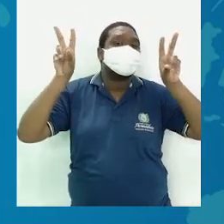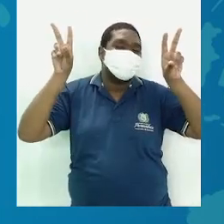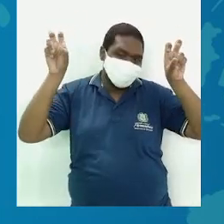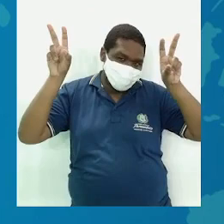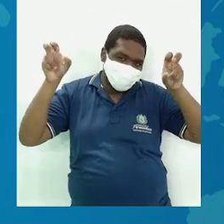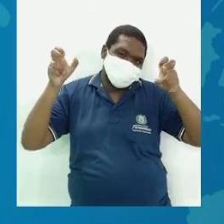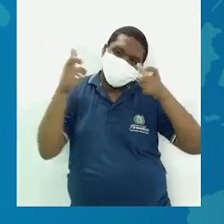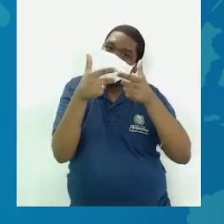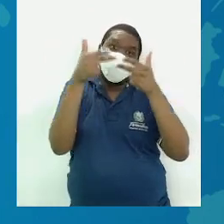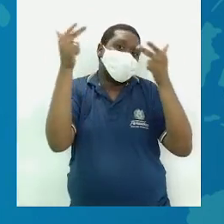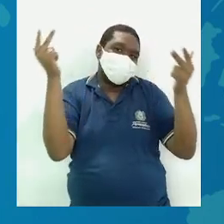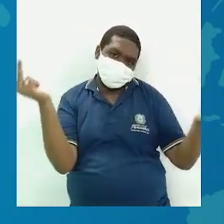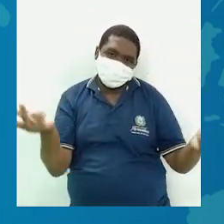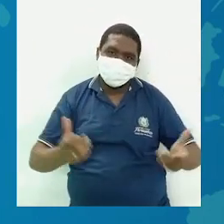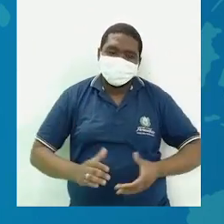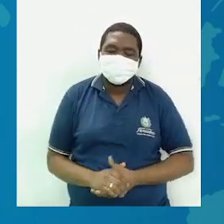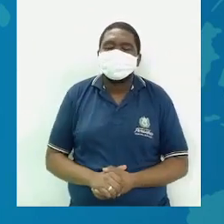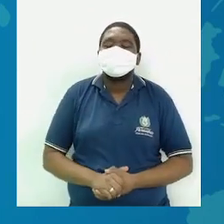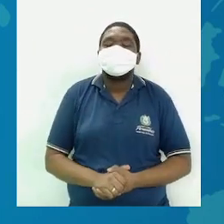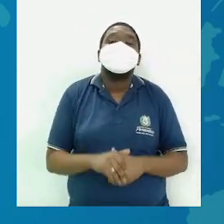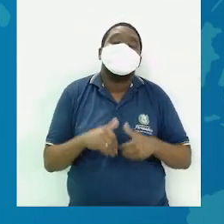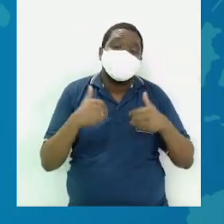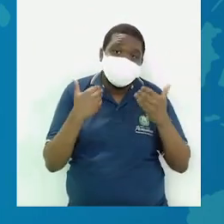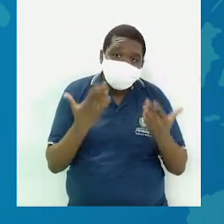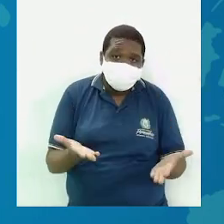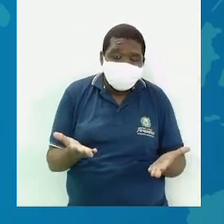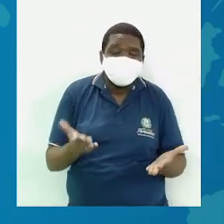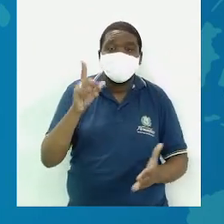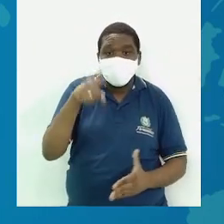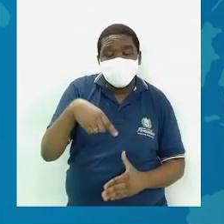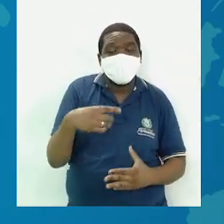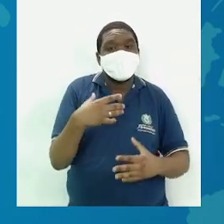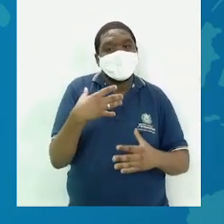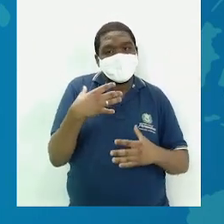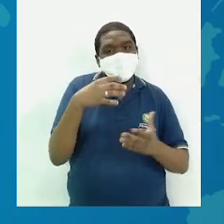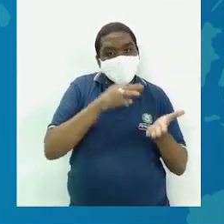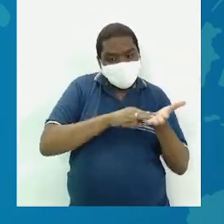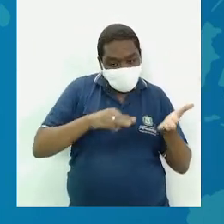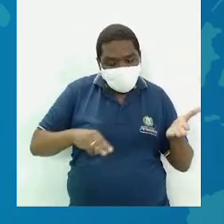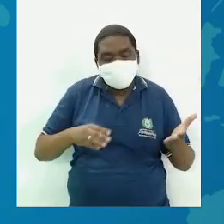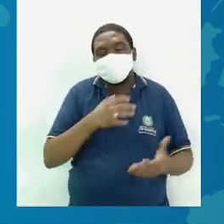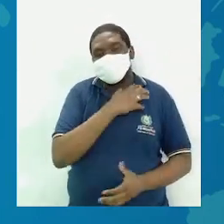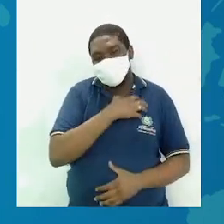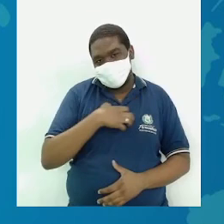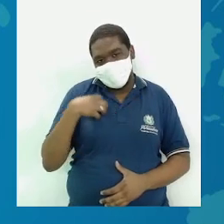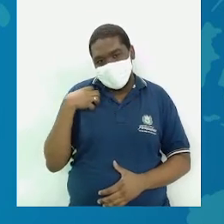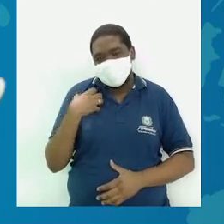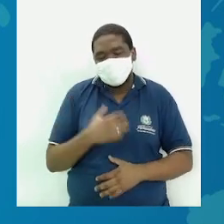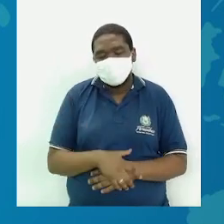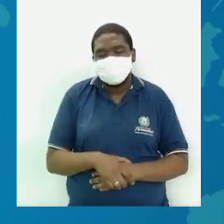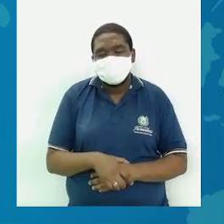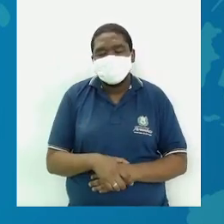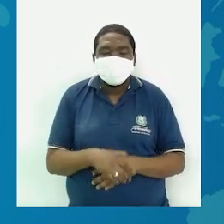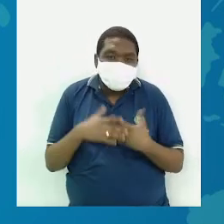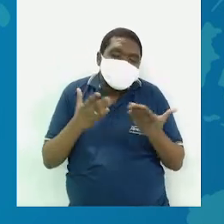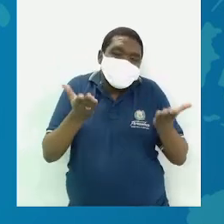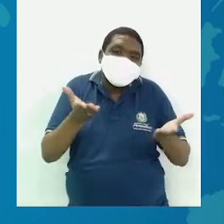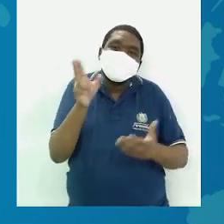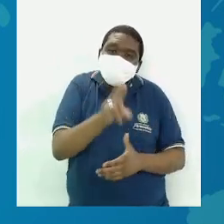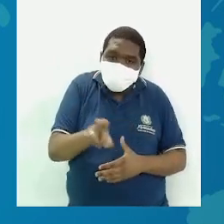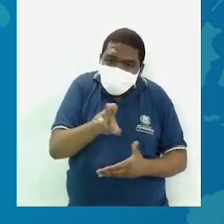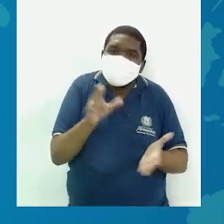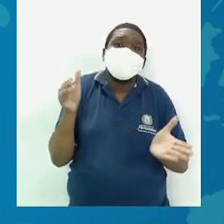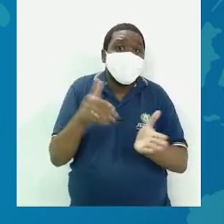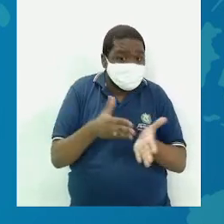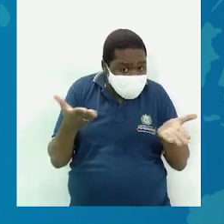respeito de algo. Então, essa era a chamada, o método socrático. Professor, o método socrático ainda é utilizado